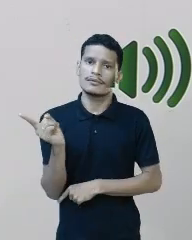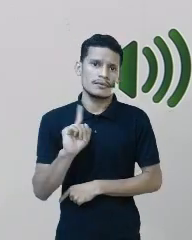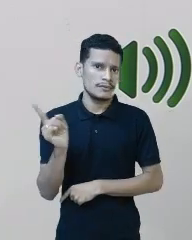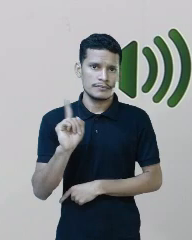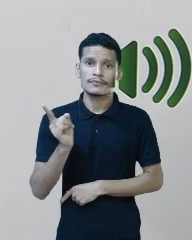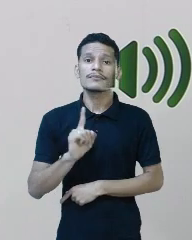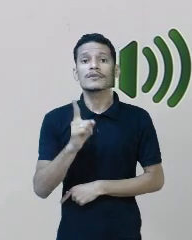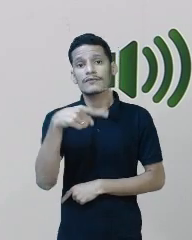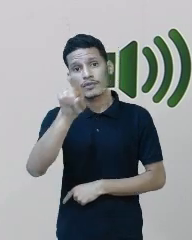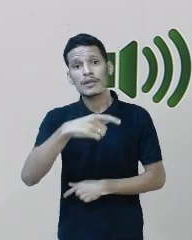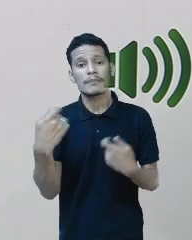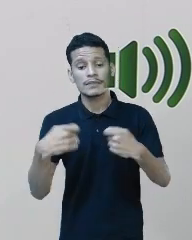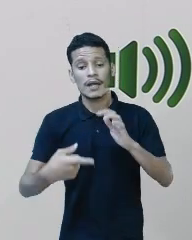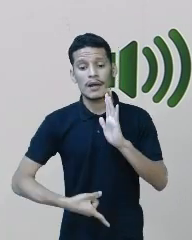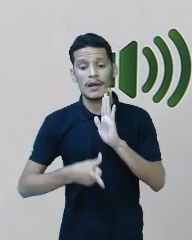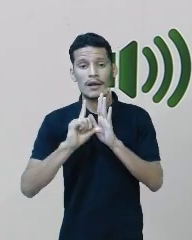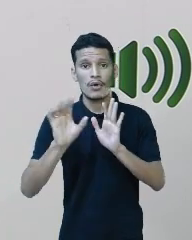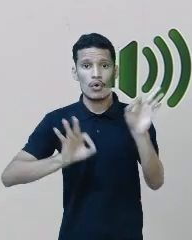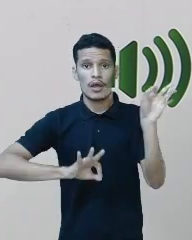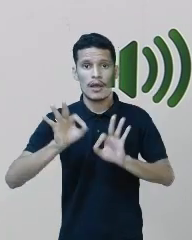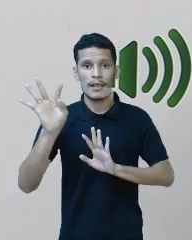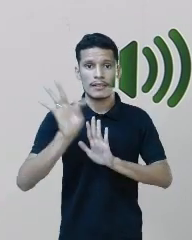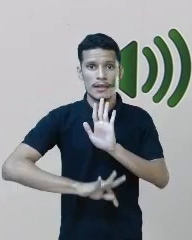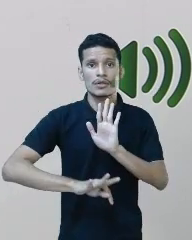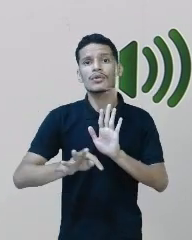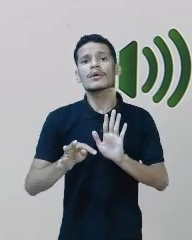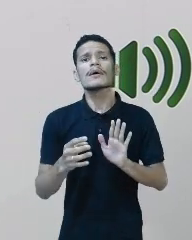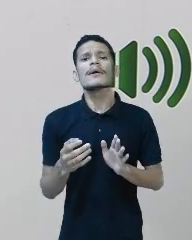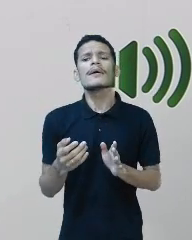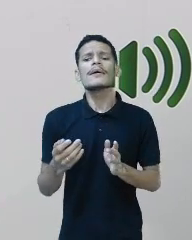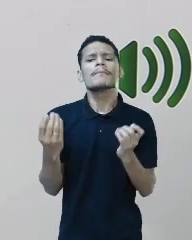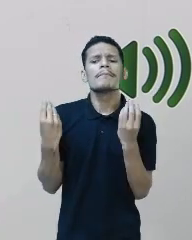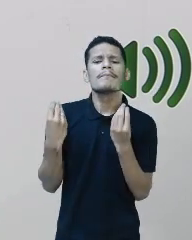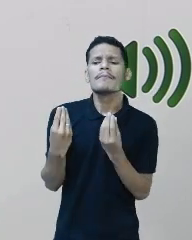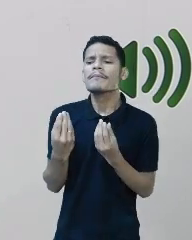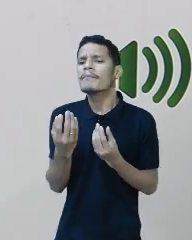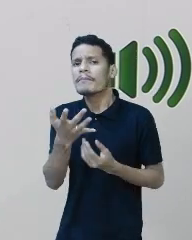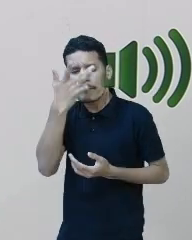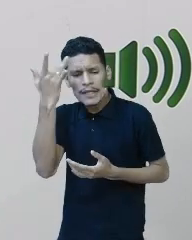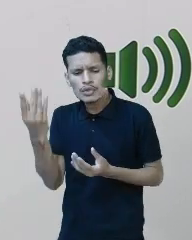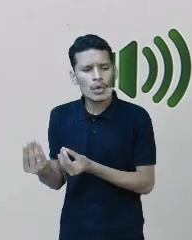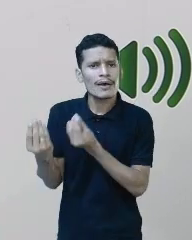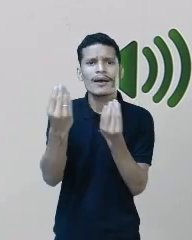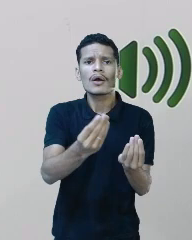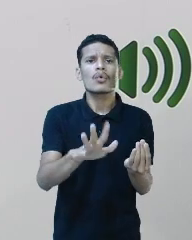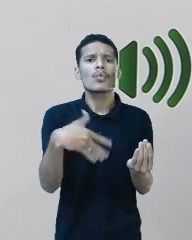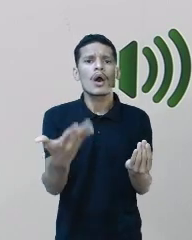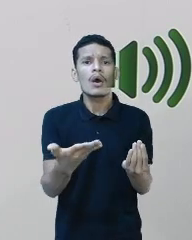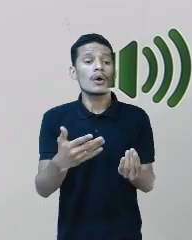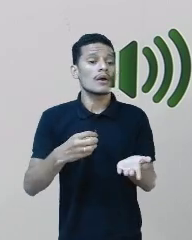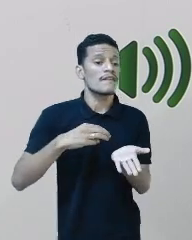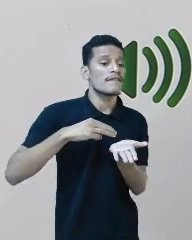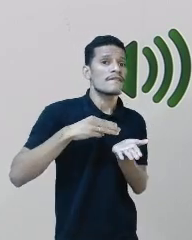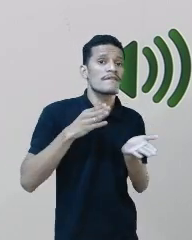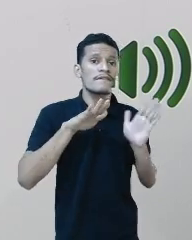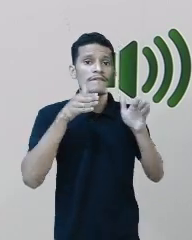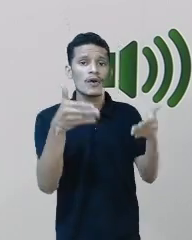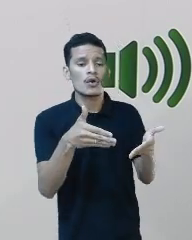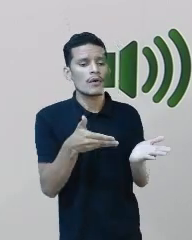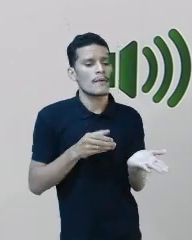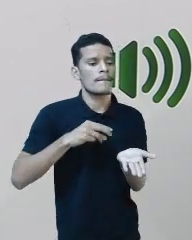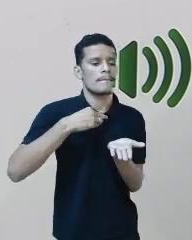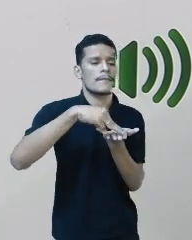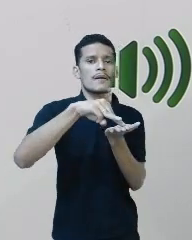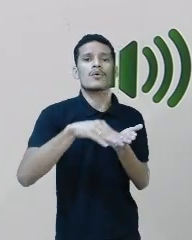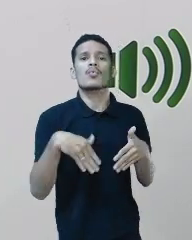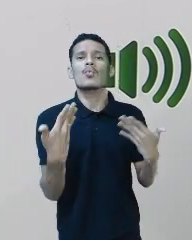saber, antes de organizar o texto, para quem você vai mandar esse texto, qual a mensagem que você quer passar, será que a pessoa